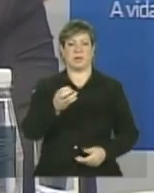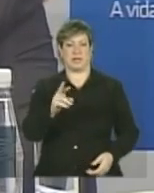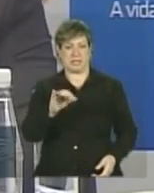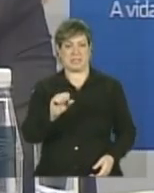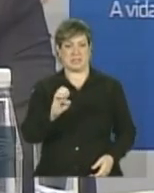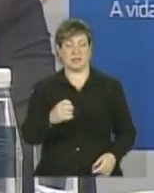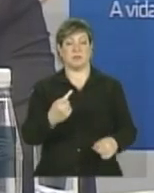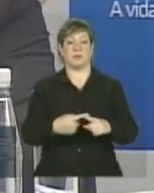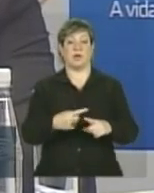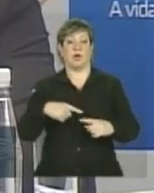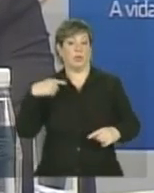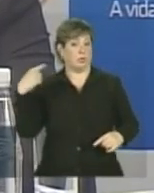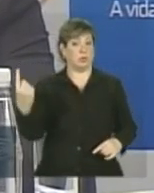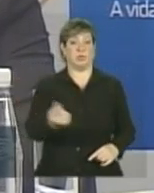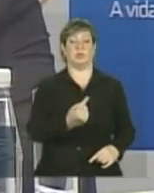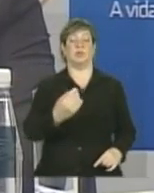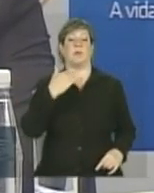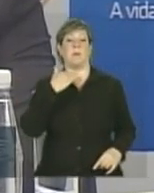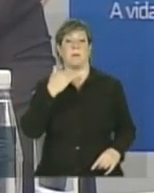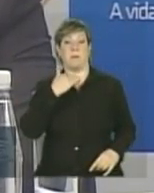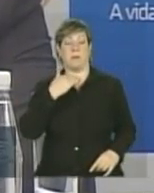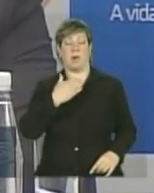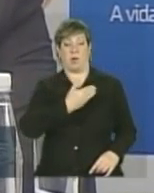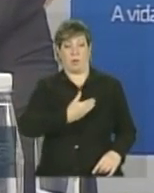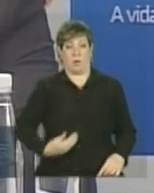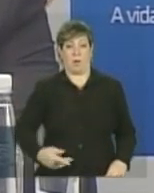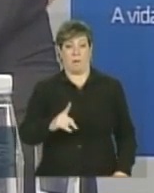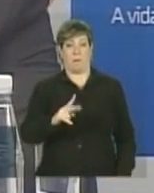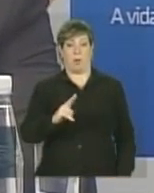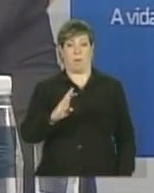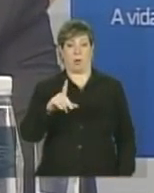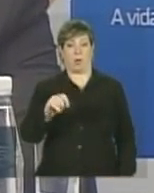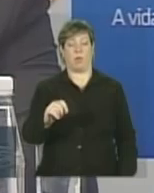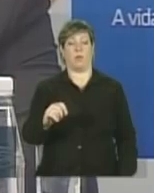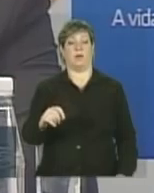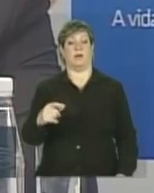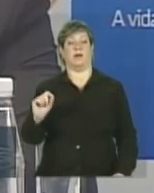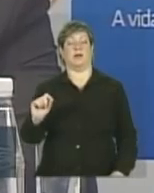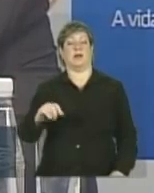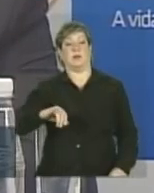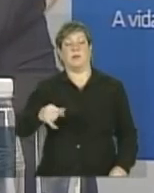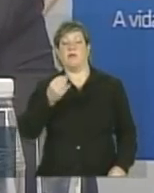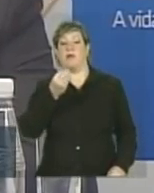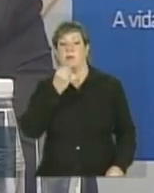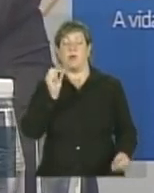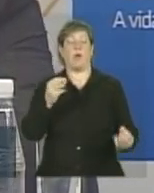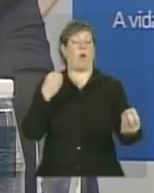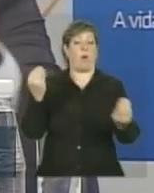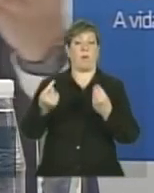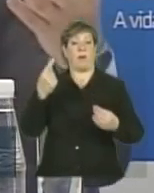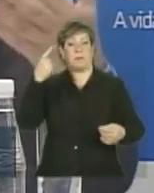os bancos públicos aproveitaram, que os bancos privados também acharam, na época, que era loucura. Ou que o próprio